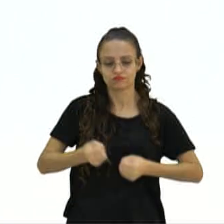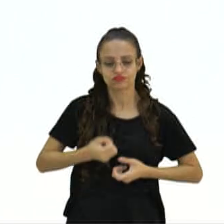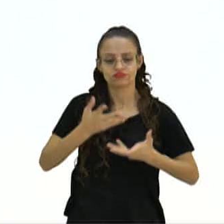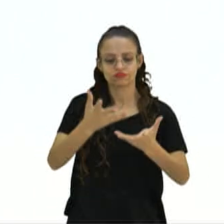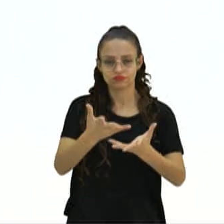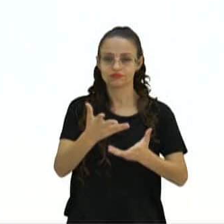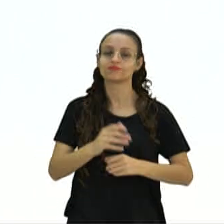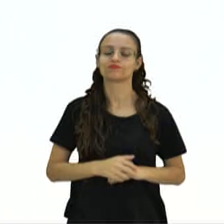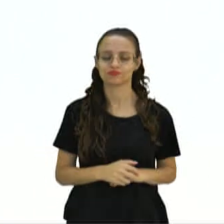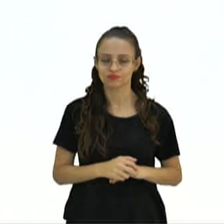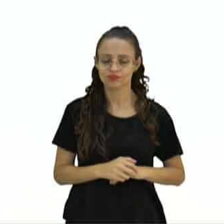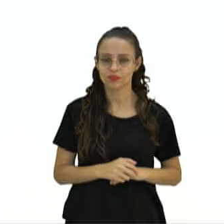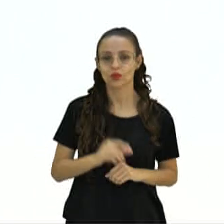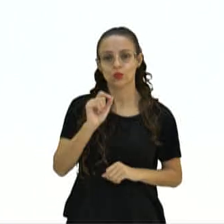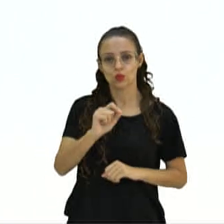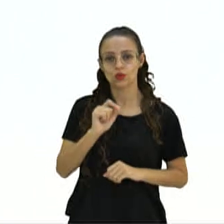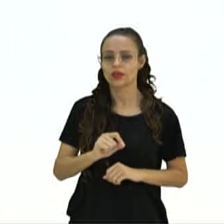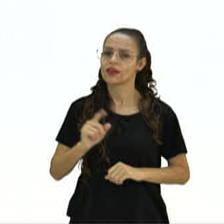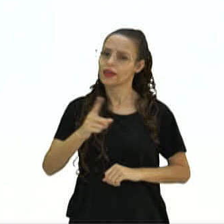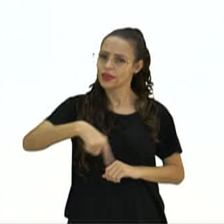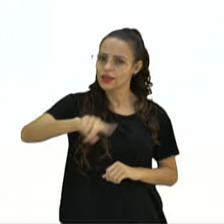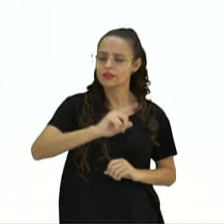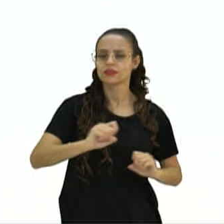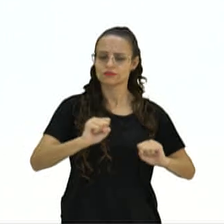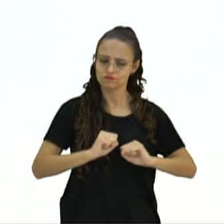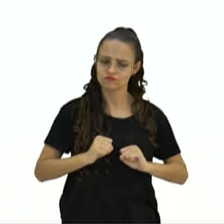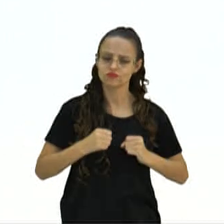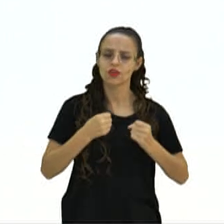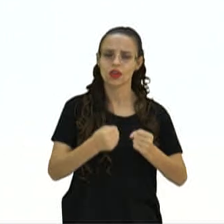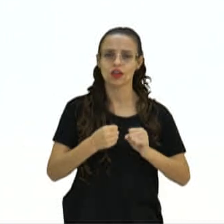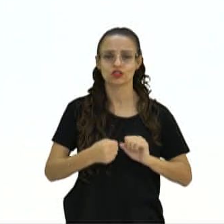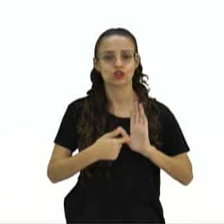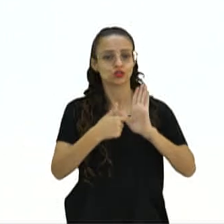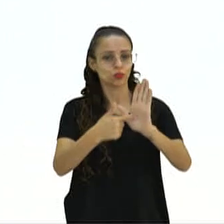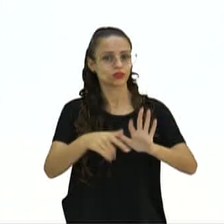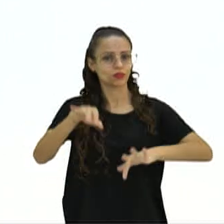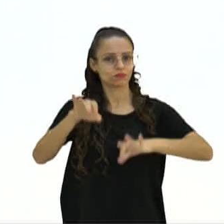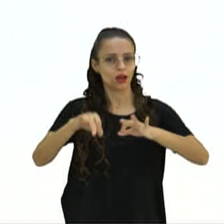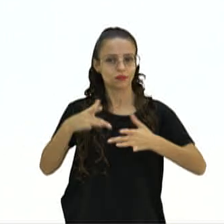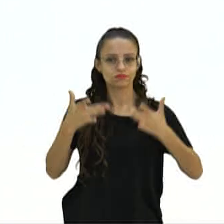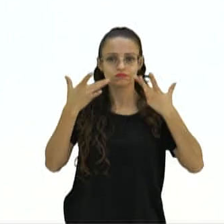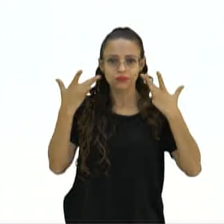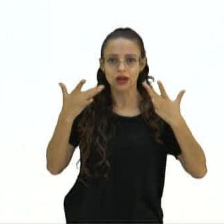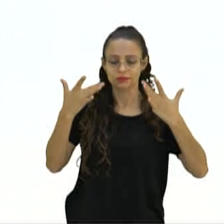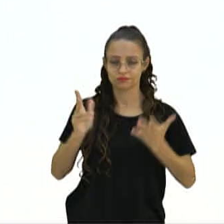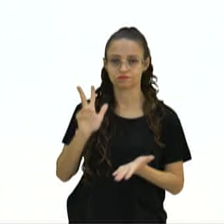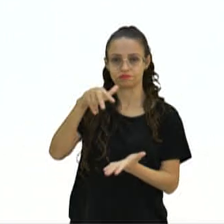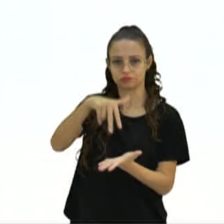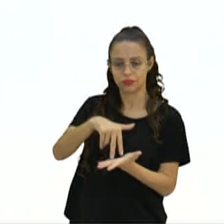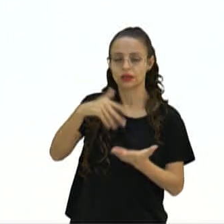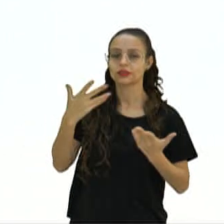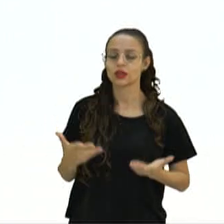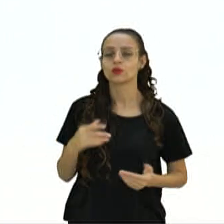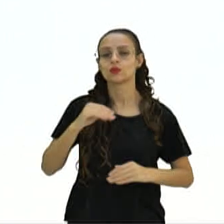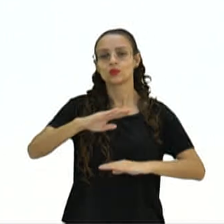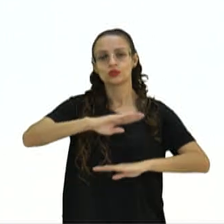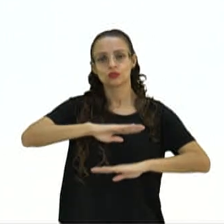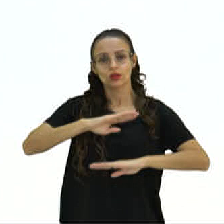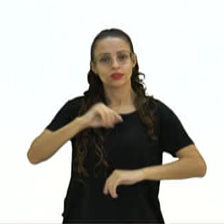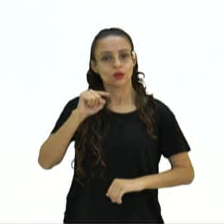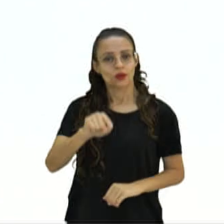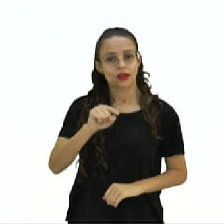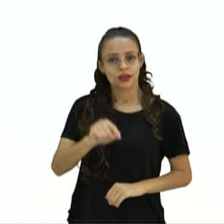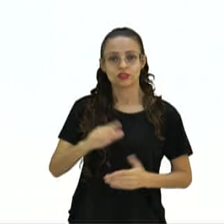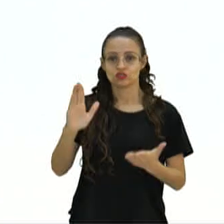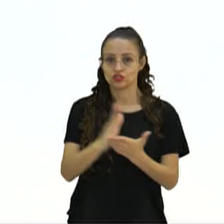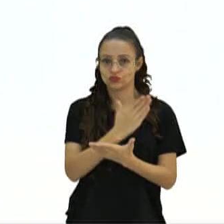entre os jogadores, que se encontram enganjados na solução cênica de um problema de a atuação, né? Então, dentro da situação de improvisação, divide-se